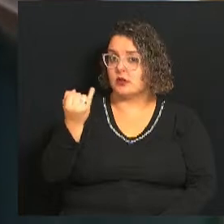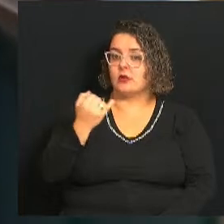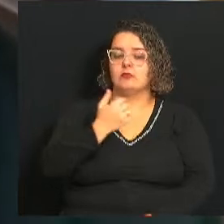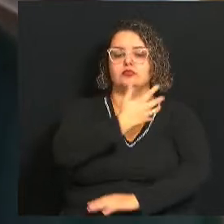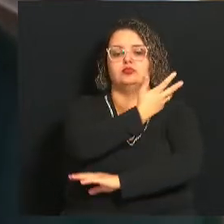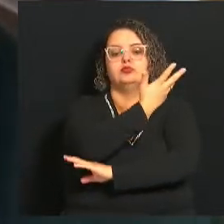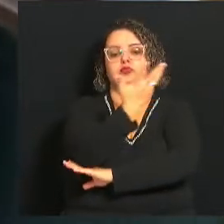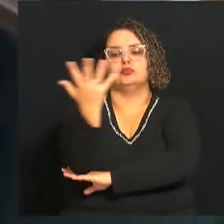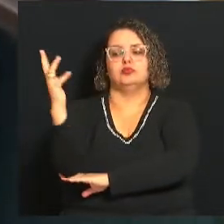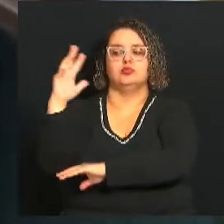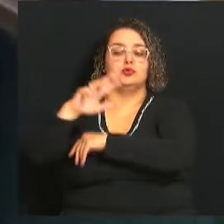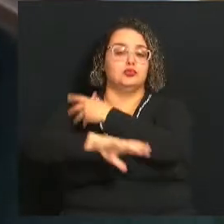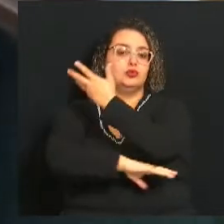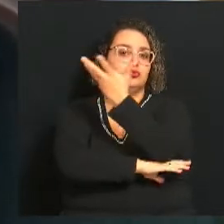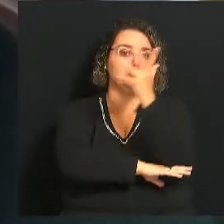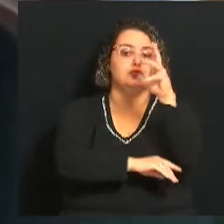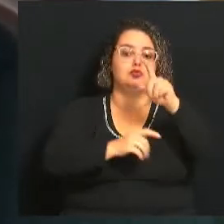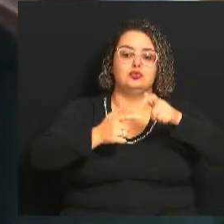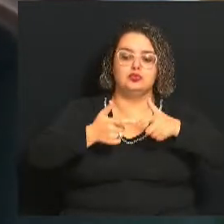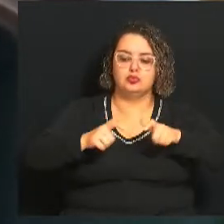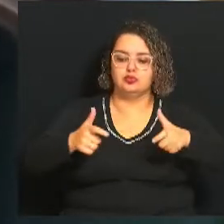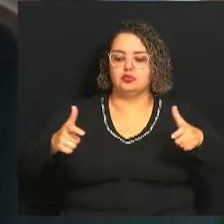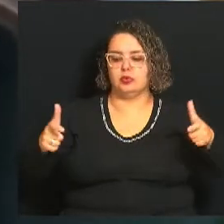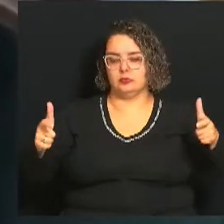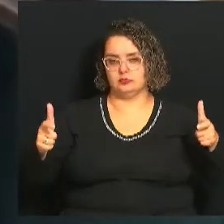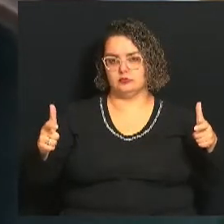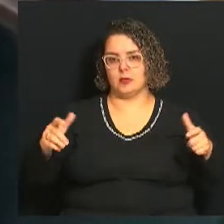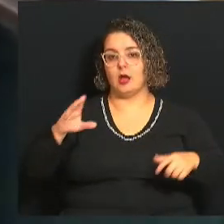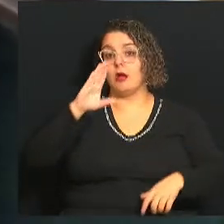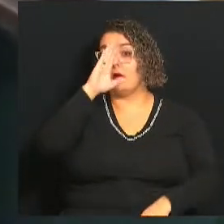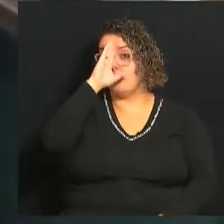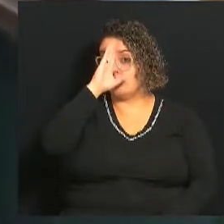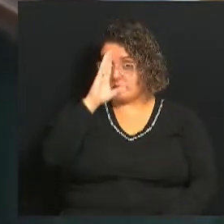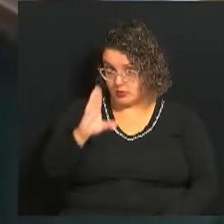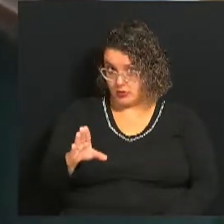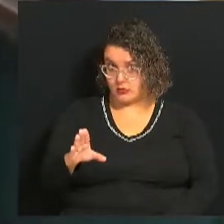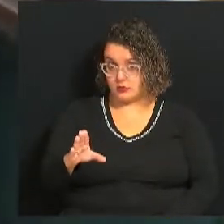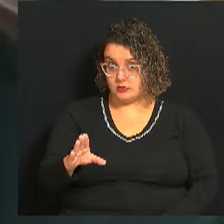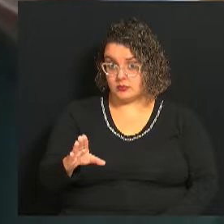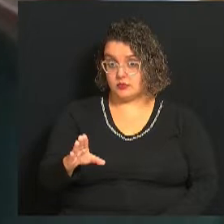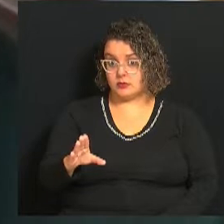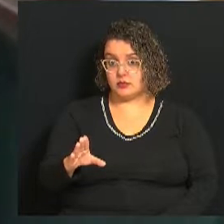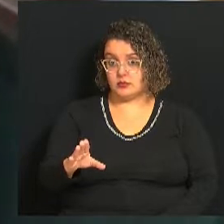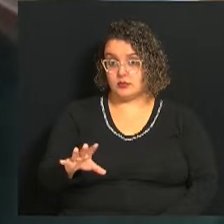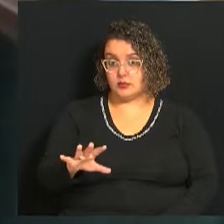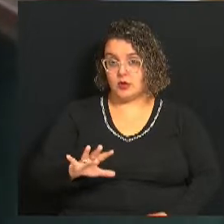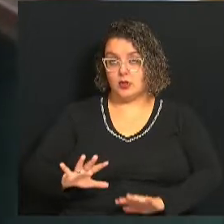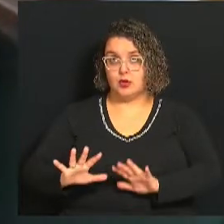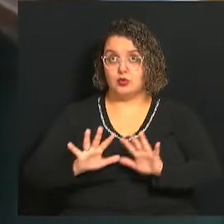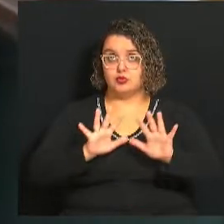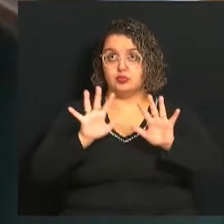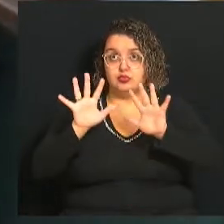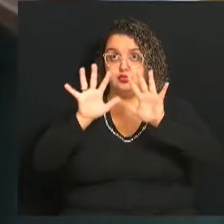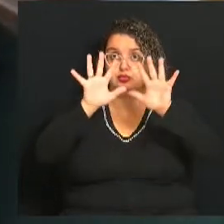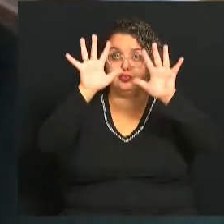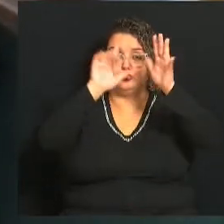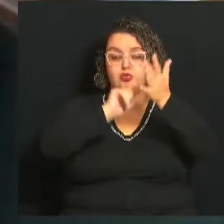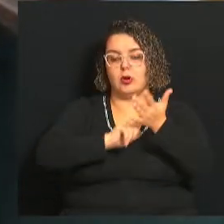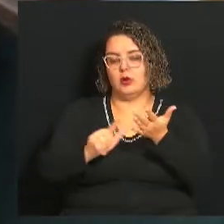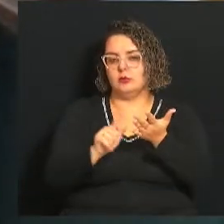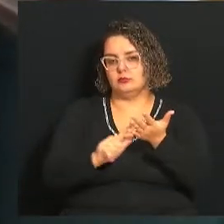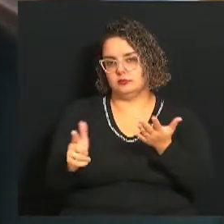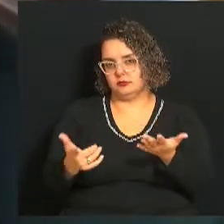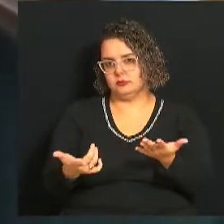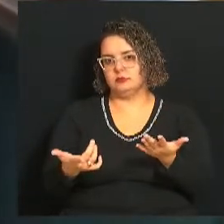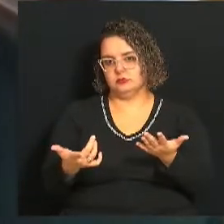ambiental muito grande, principalmente na captura do gás carbônico na atmosfera, que